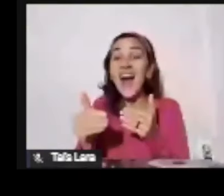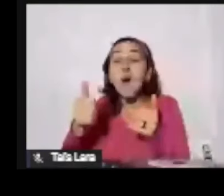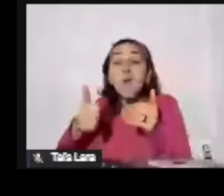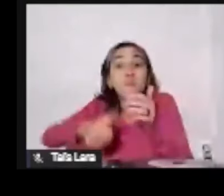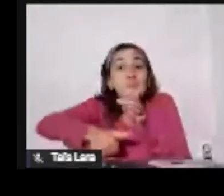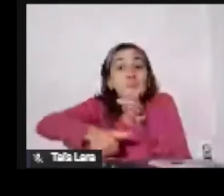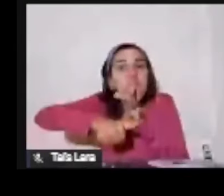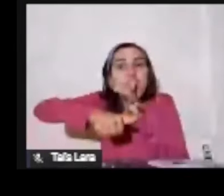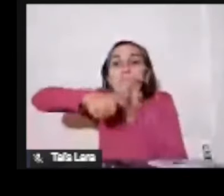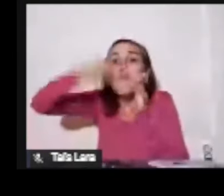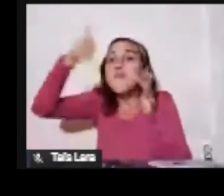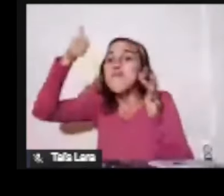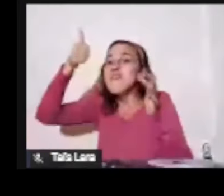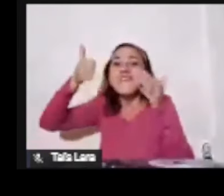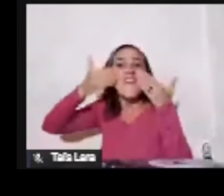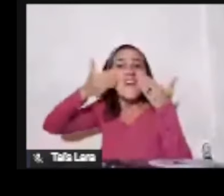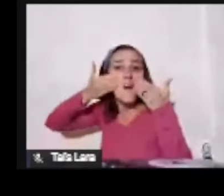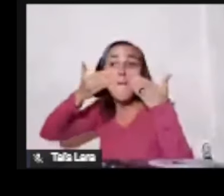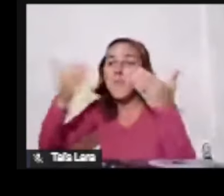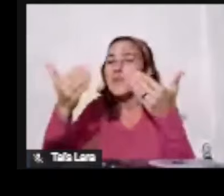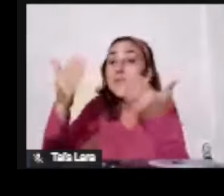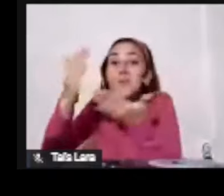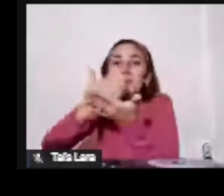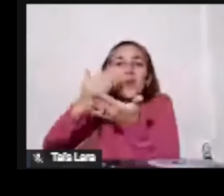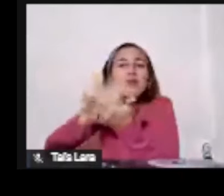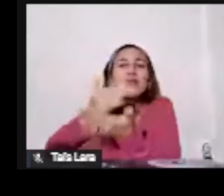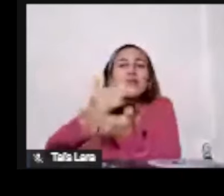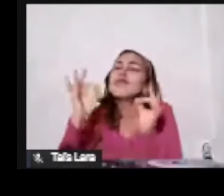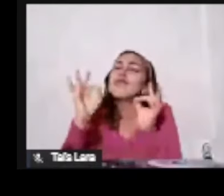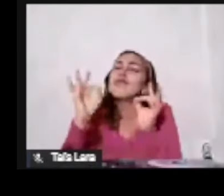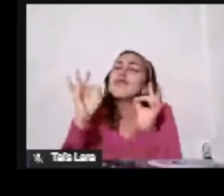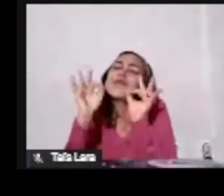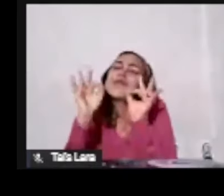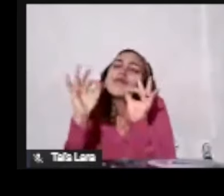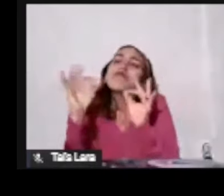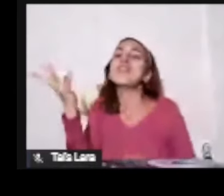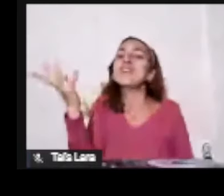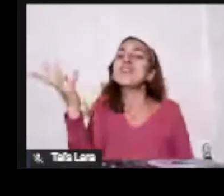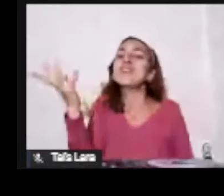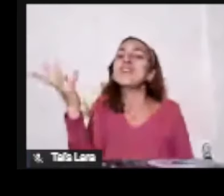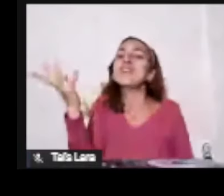ter bate-papo depois com a autora e a ilustradora desse livro.